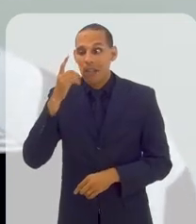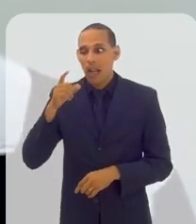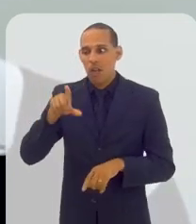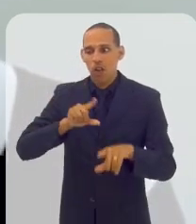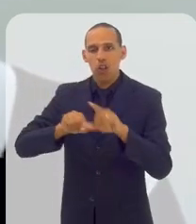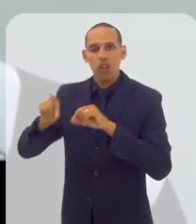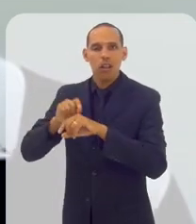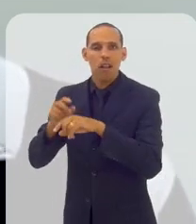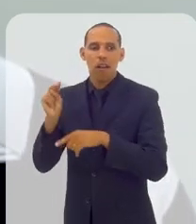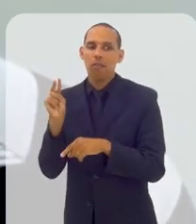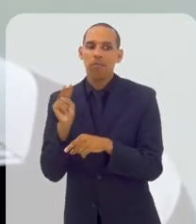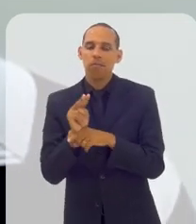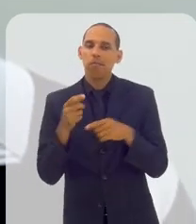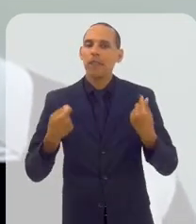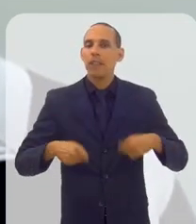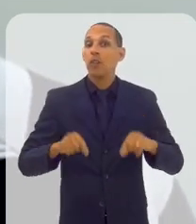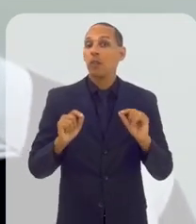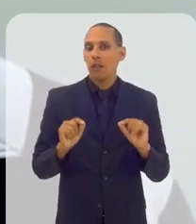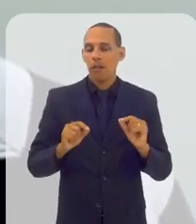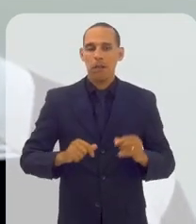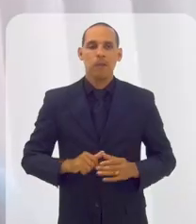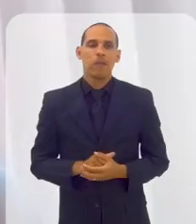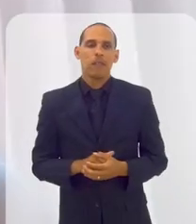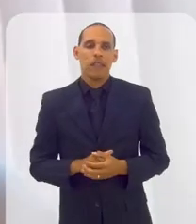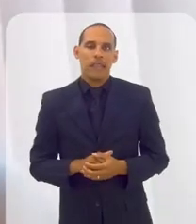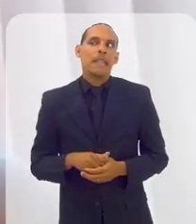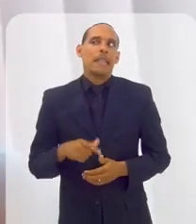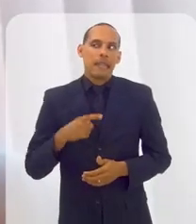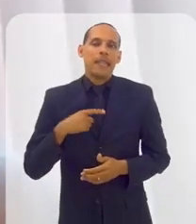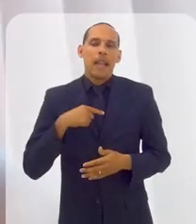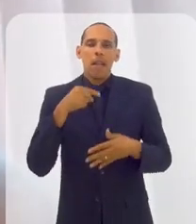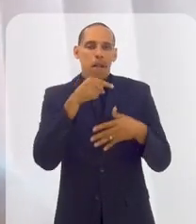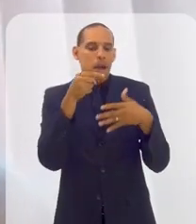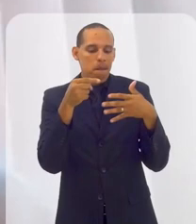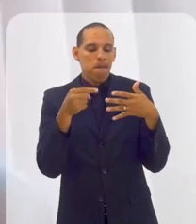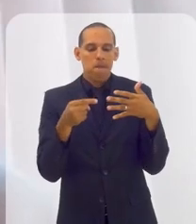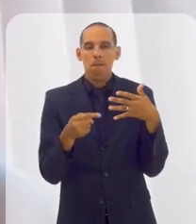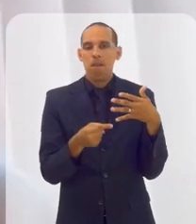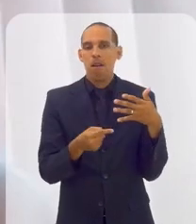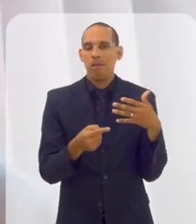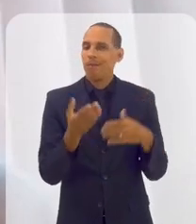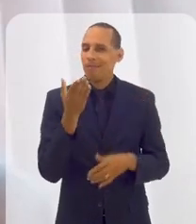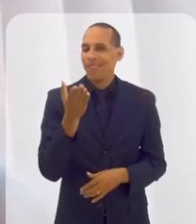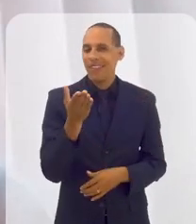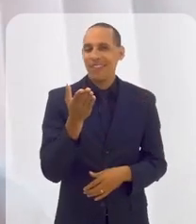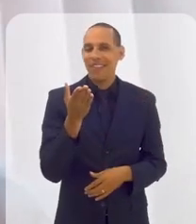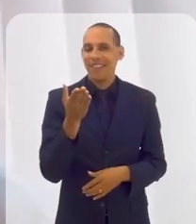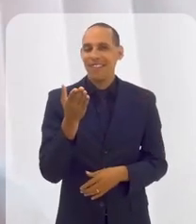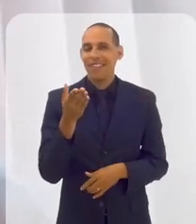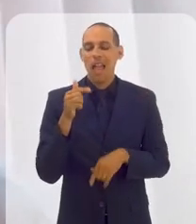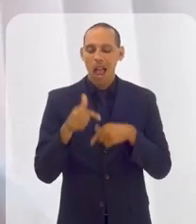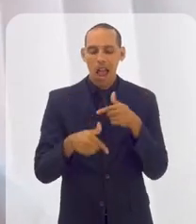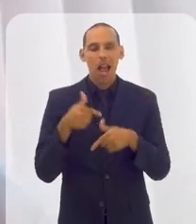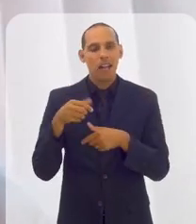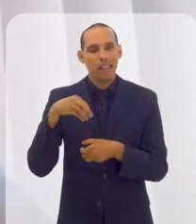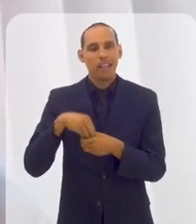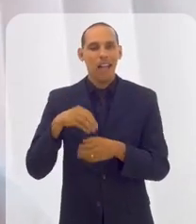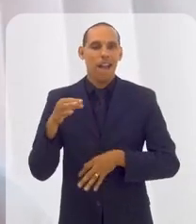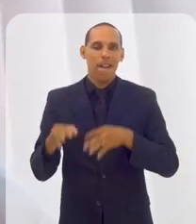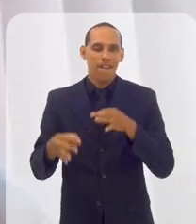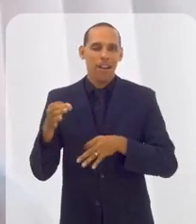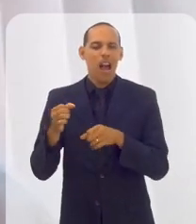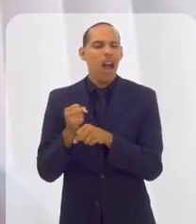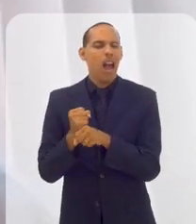deputados eleitos nos próximos 4 anos? Há um conjunto de questões. Você, como uma pessoa que está aí atuando